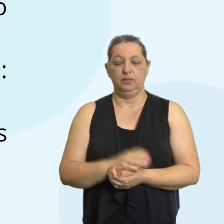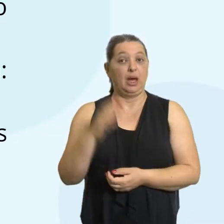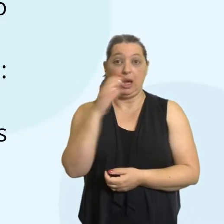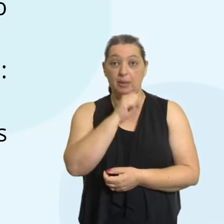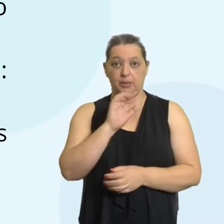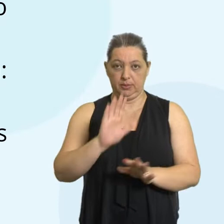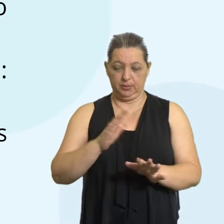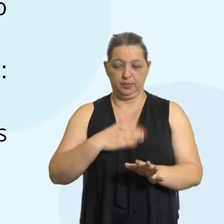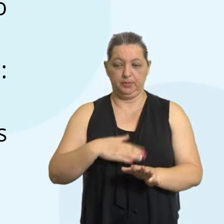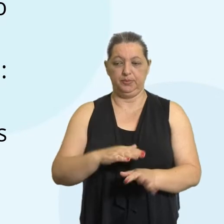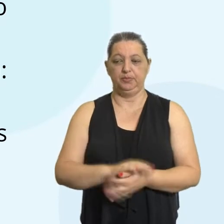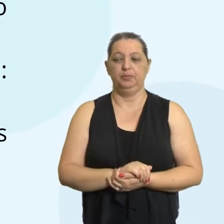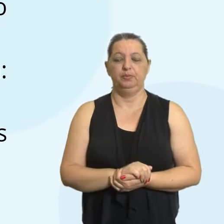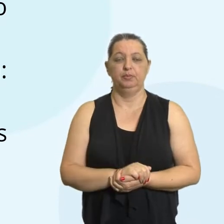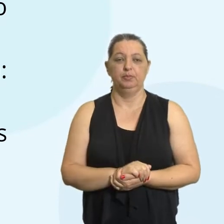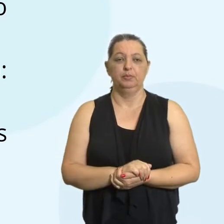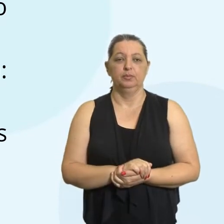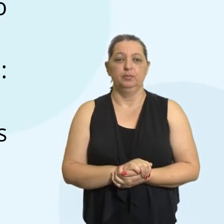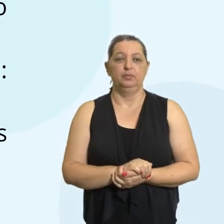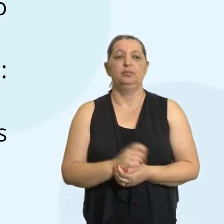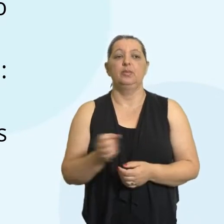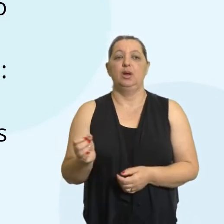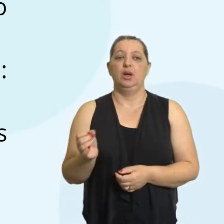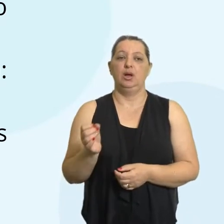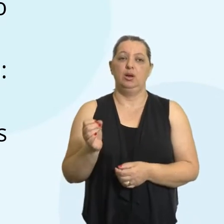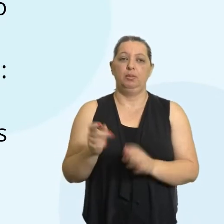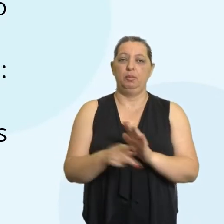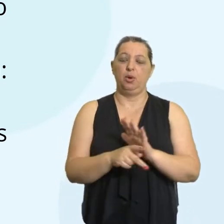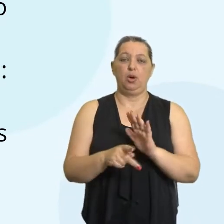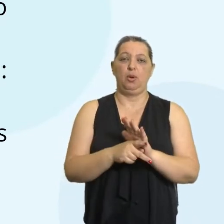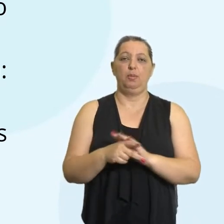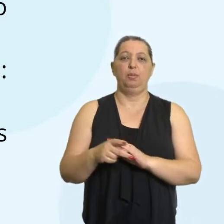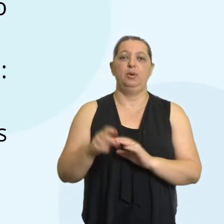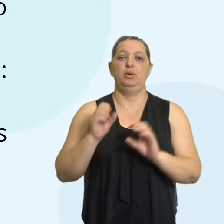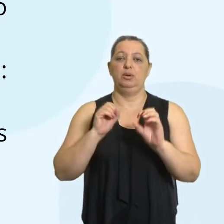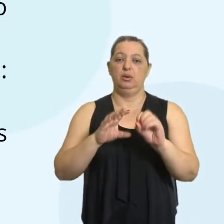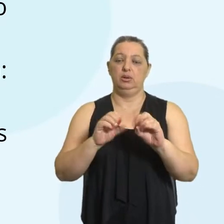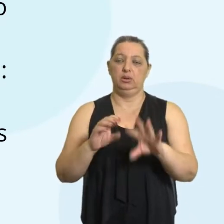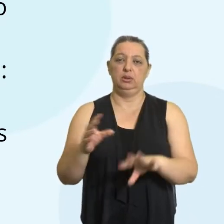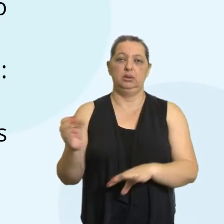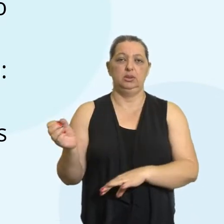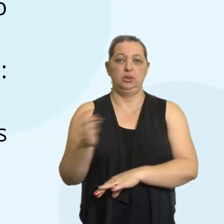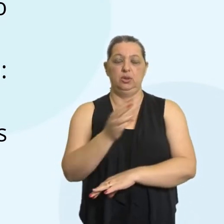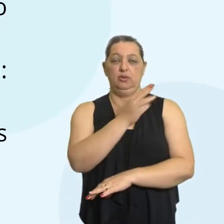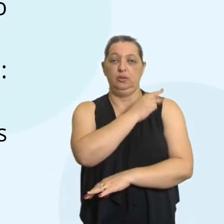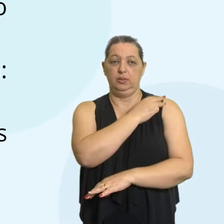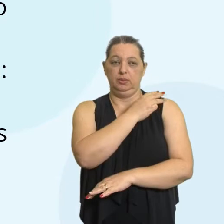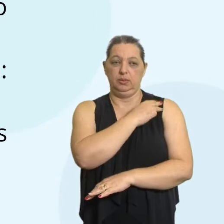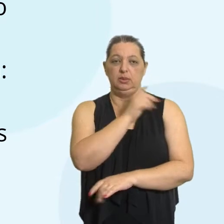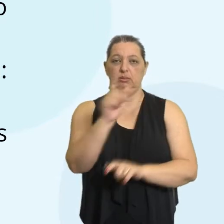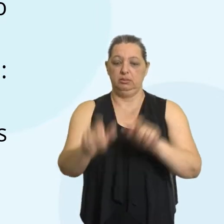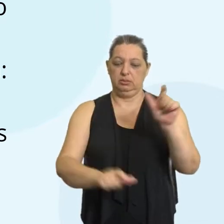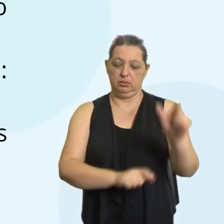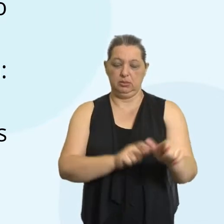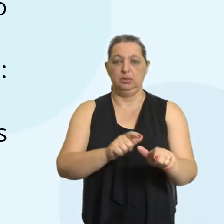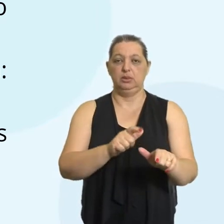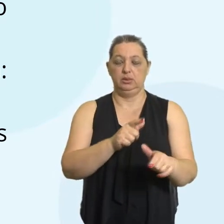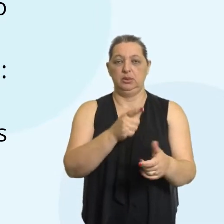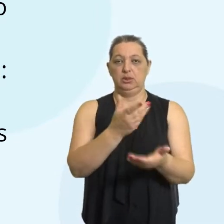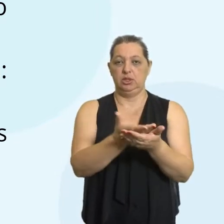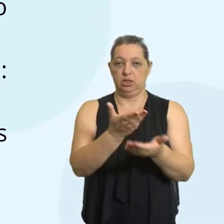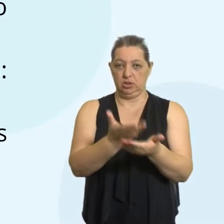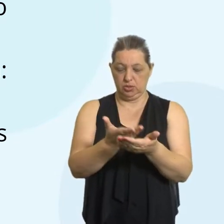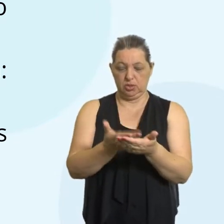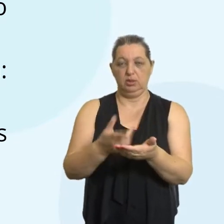rápido Rodrigo Então vamos lá novo ensino médio a partir do segundo ano esses estudantes vão ter lá as suas 10 aulas